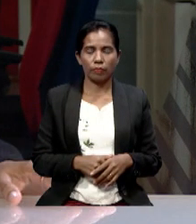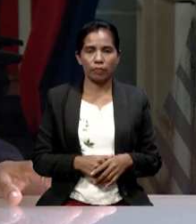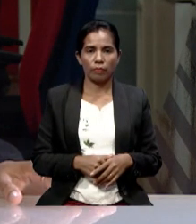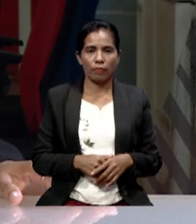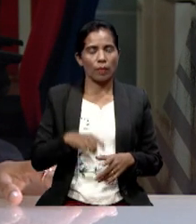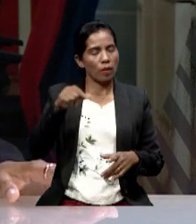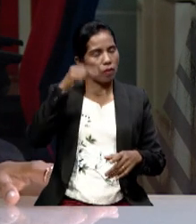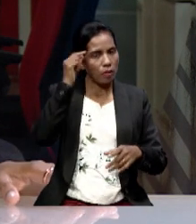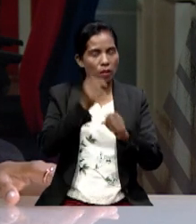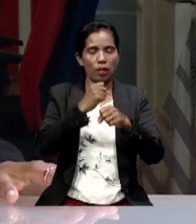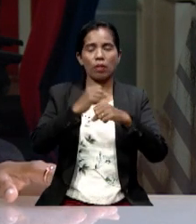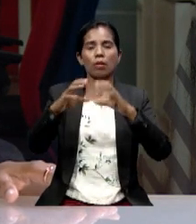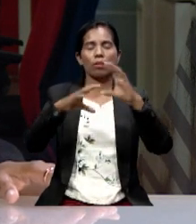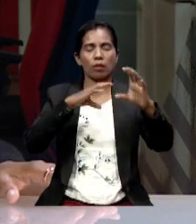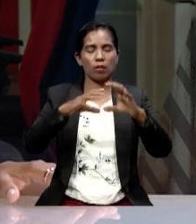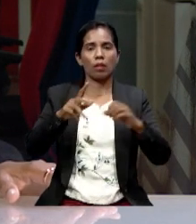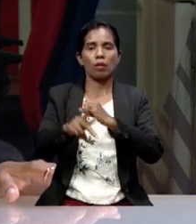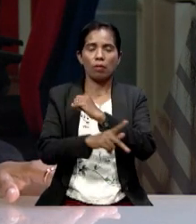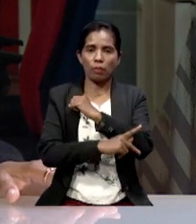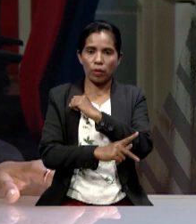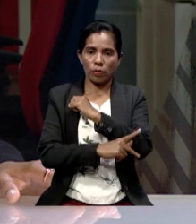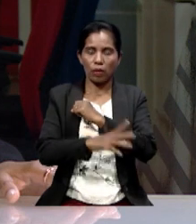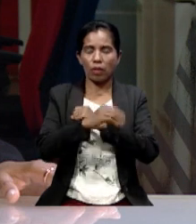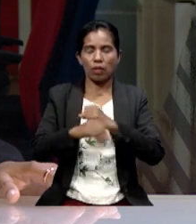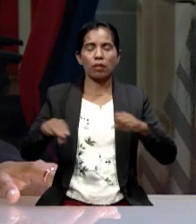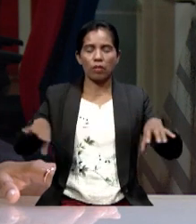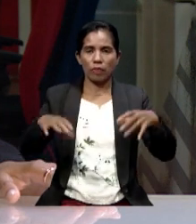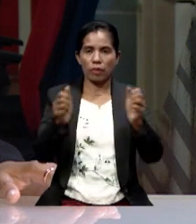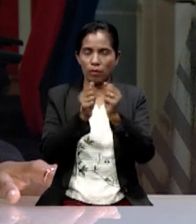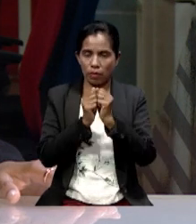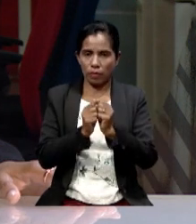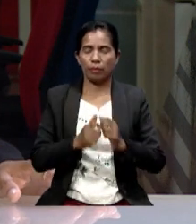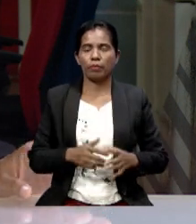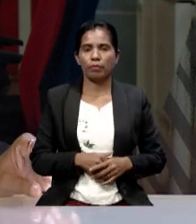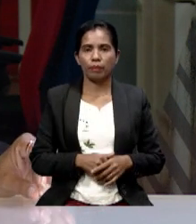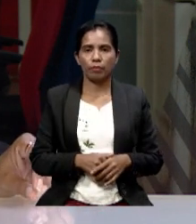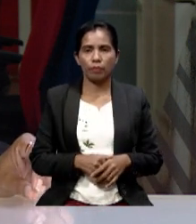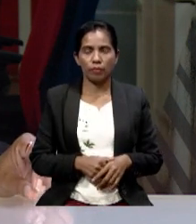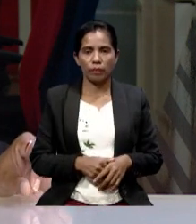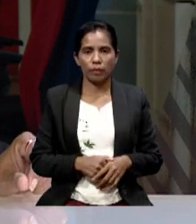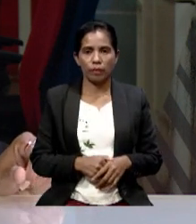Governo alona comunicação ao Portugal até estabelecer acordo de cooperação serviço.